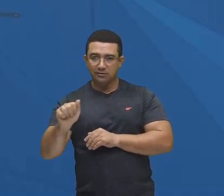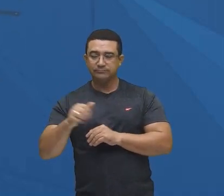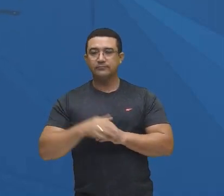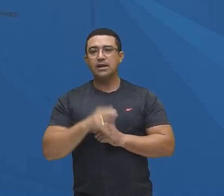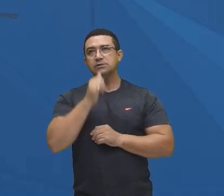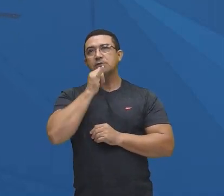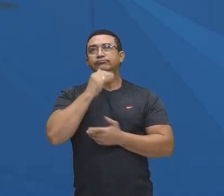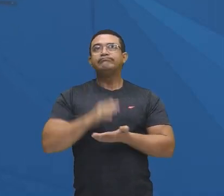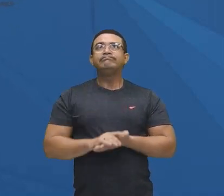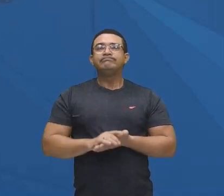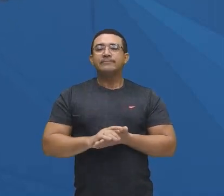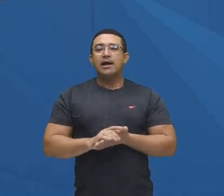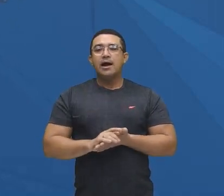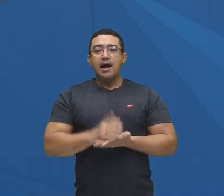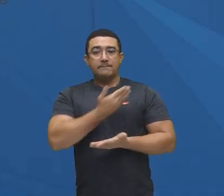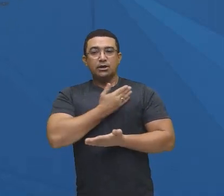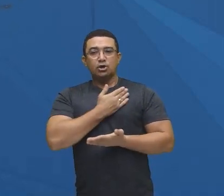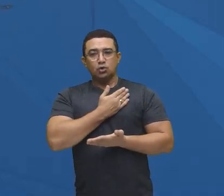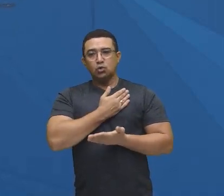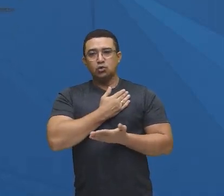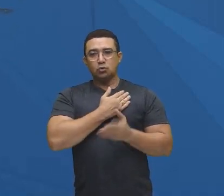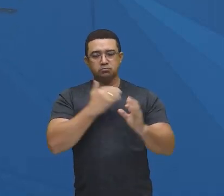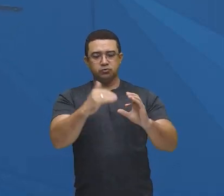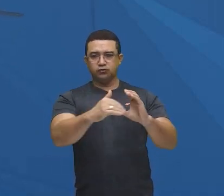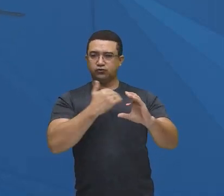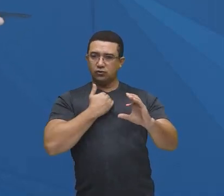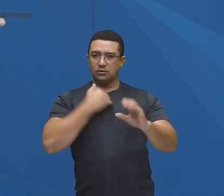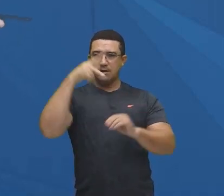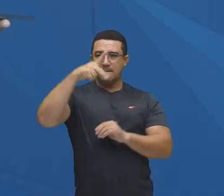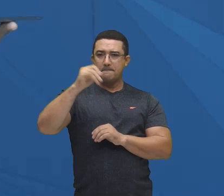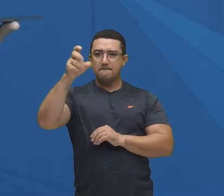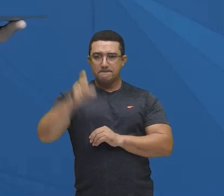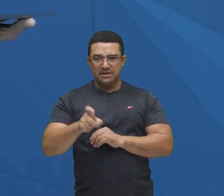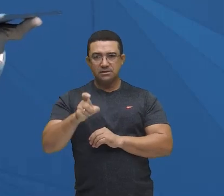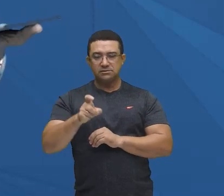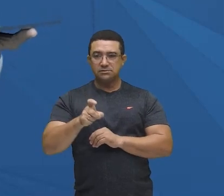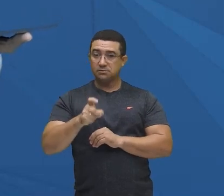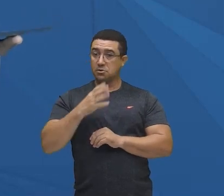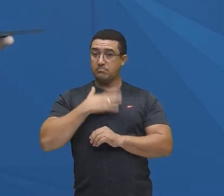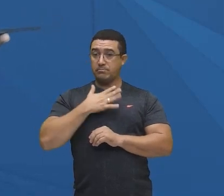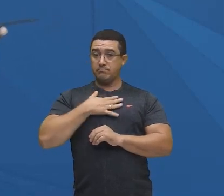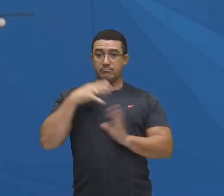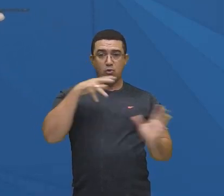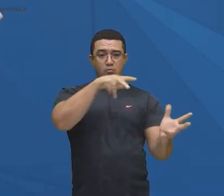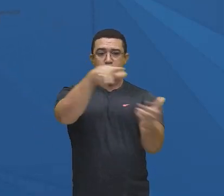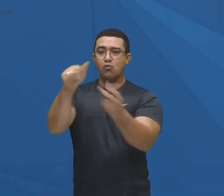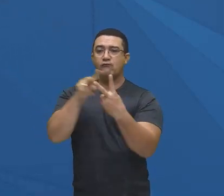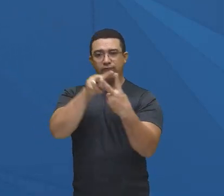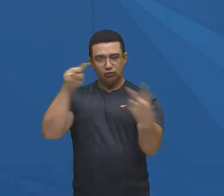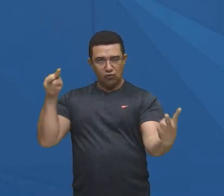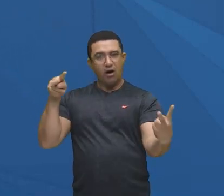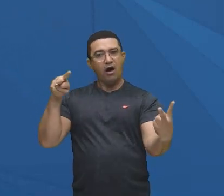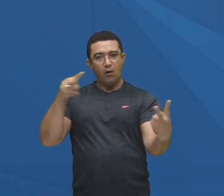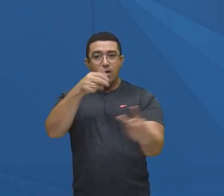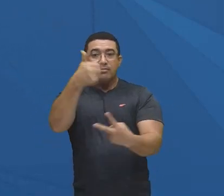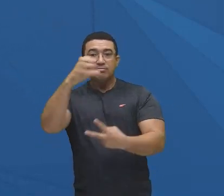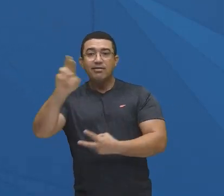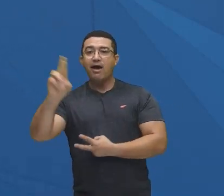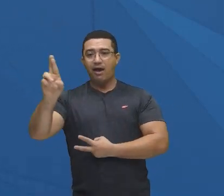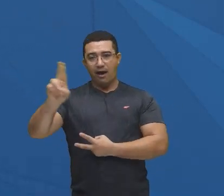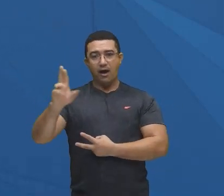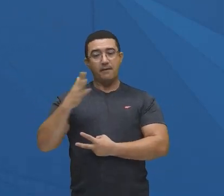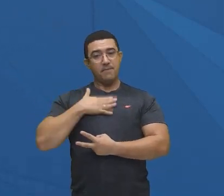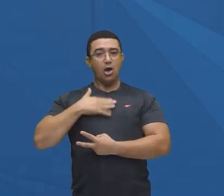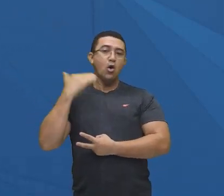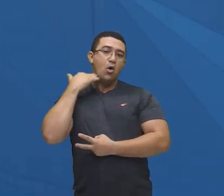Pix que eu ganhei da minha colega, ela transferiu para mim. Esse valor, ele está no meu mundo virtual, né? Ele está ali na conta do meu banco,